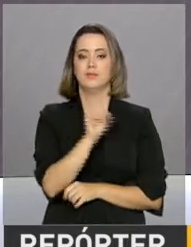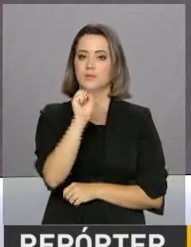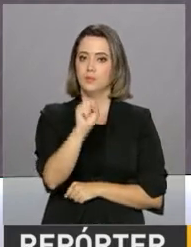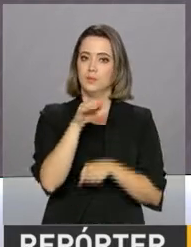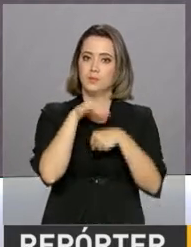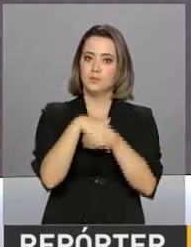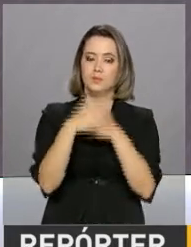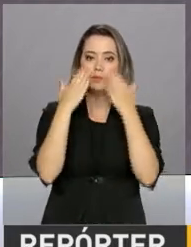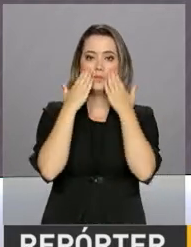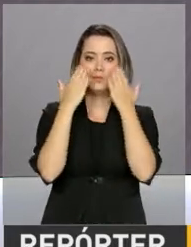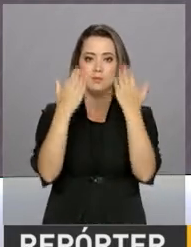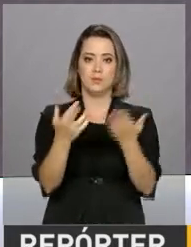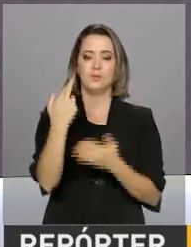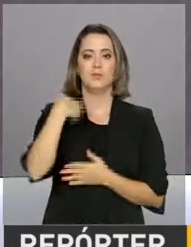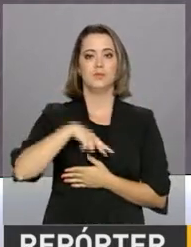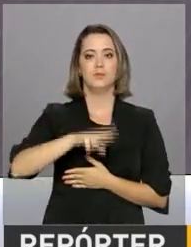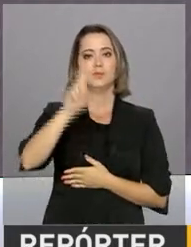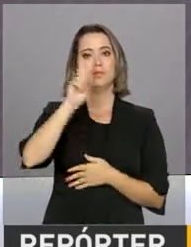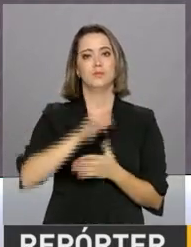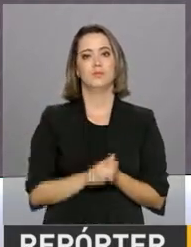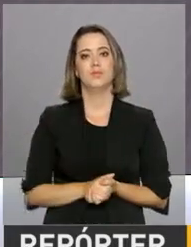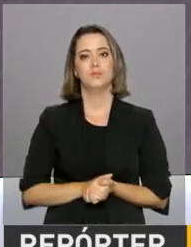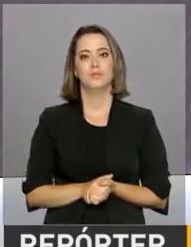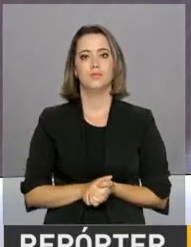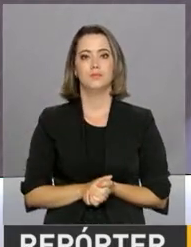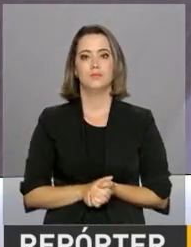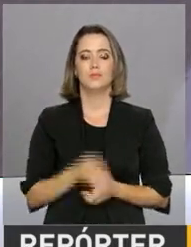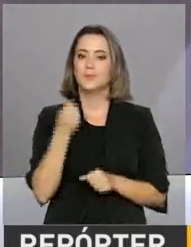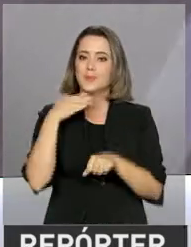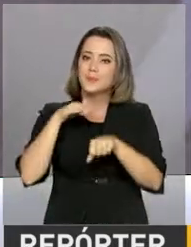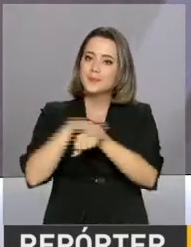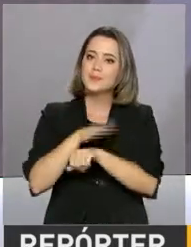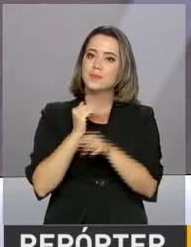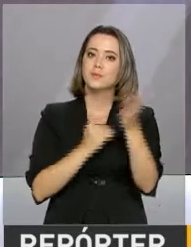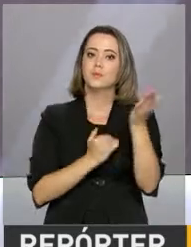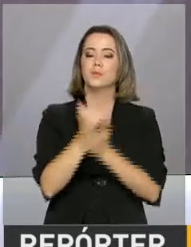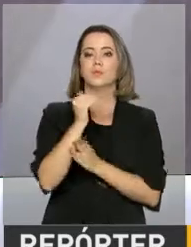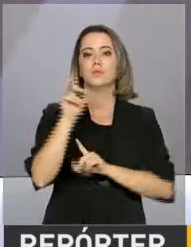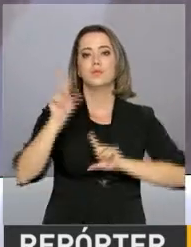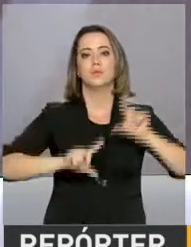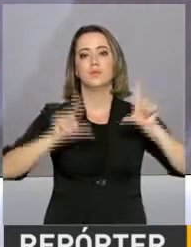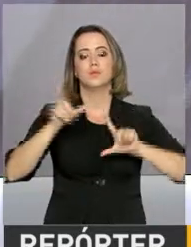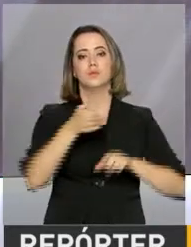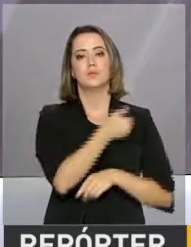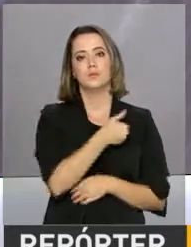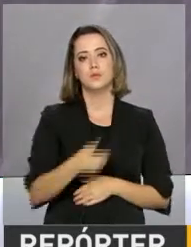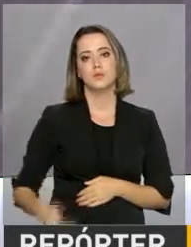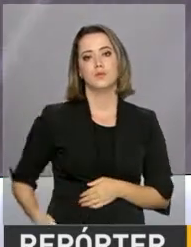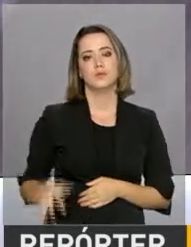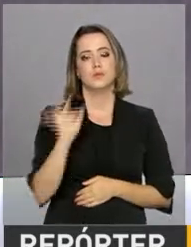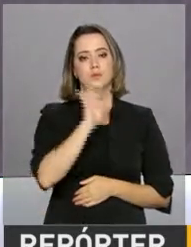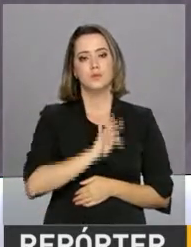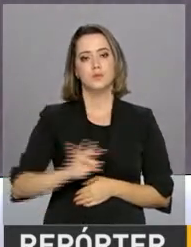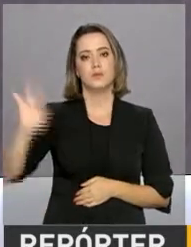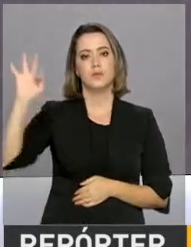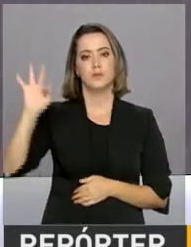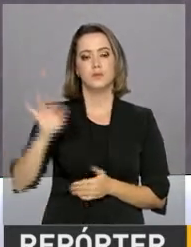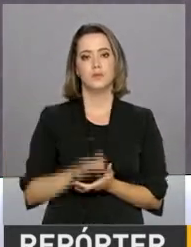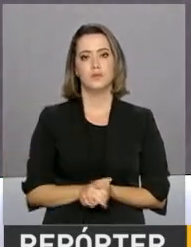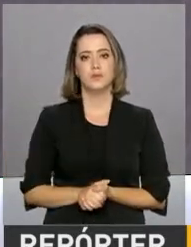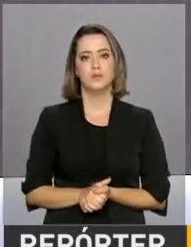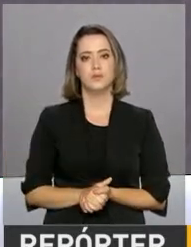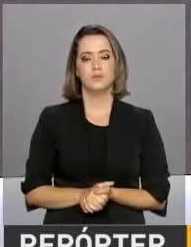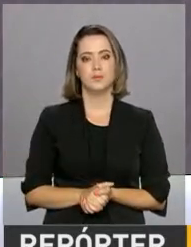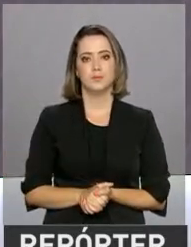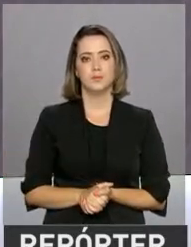às oito da noite na próxima edição do repórter nbr uma boa noite pra você continue com a gente aqui na nbr a tv do governo